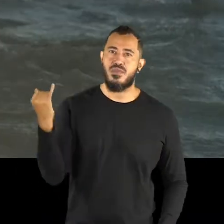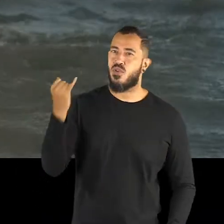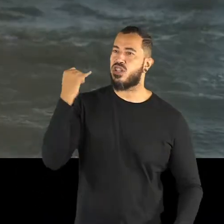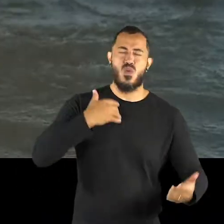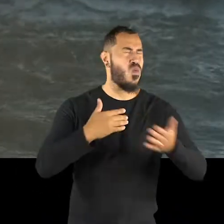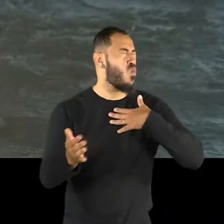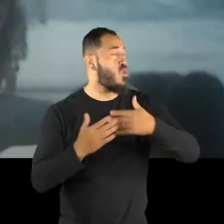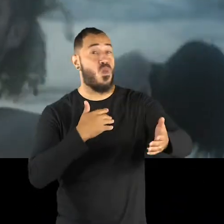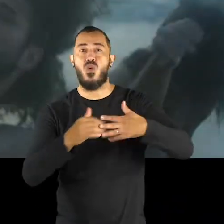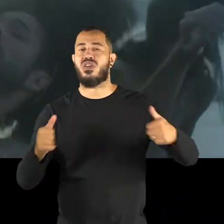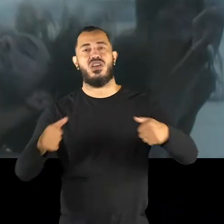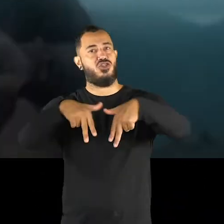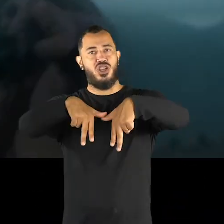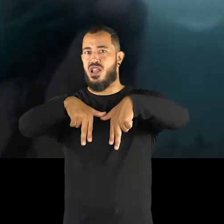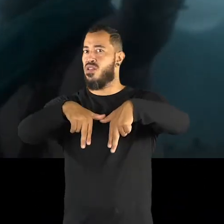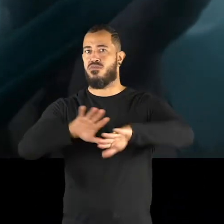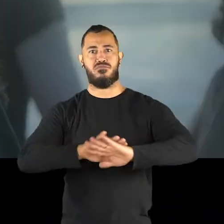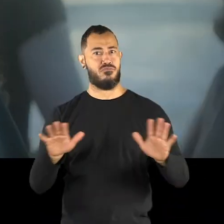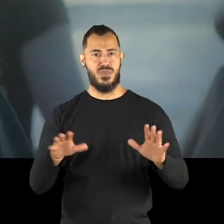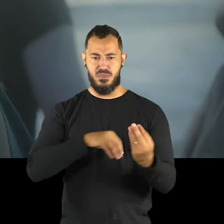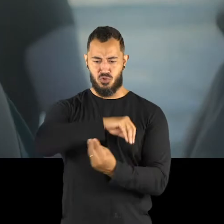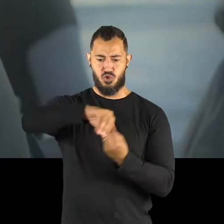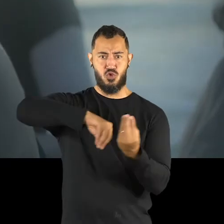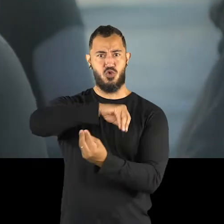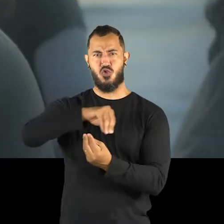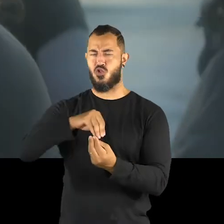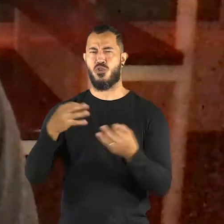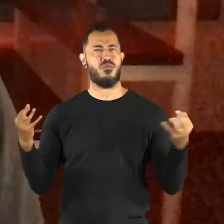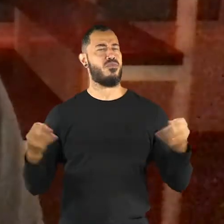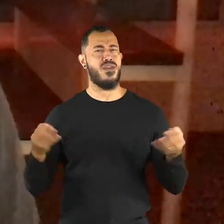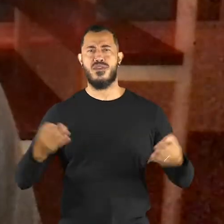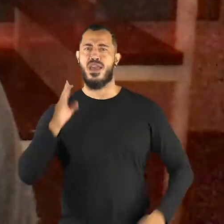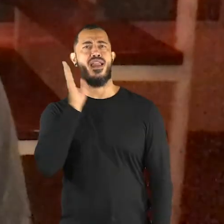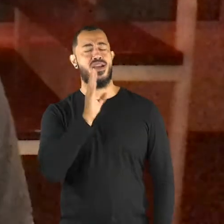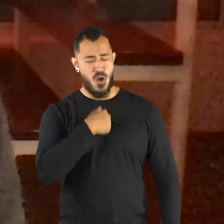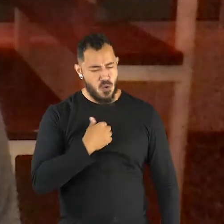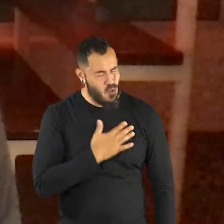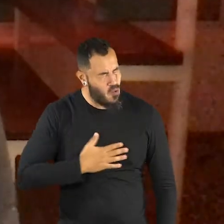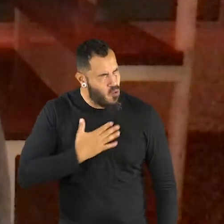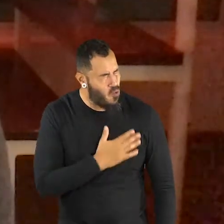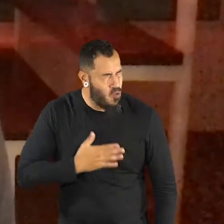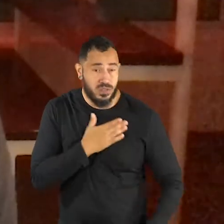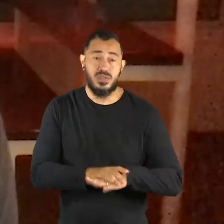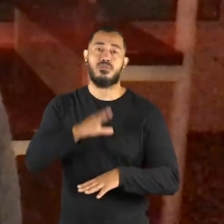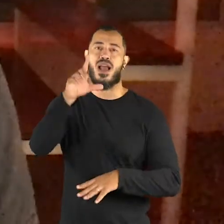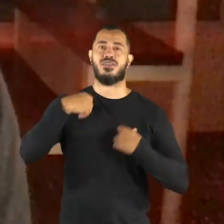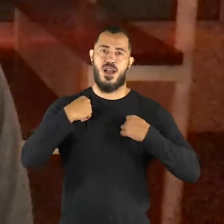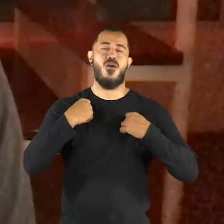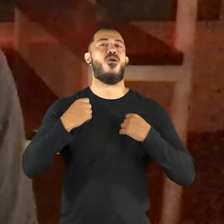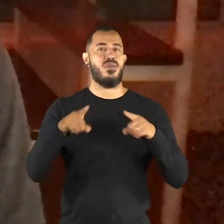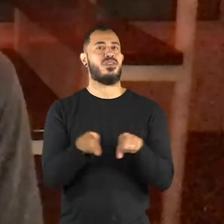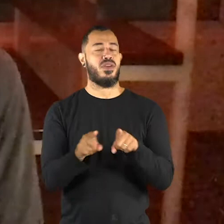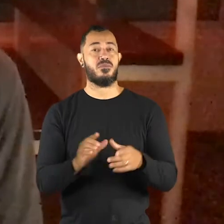se misturava e ficou assim, uma construção muito, muito legal. Eu gostei muito da forma que se pensou esse figurino.